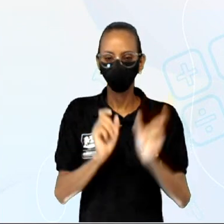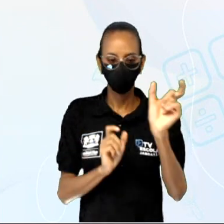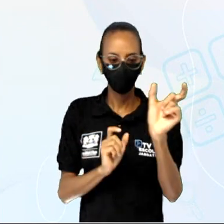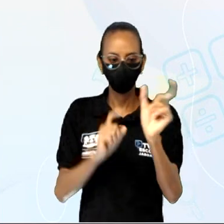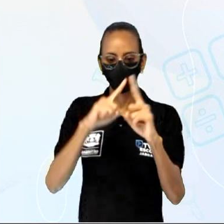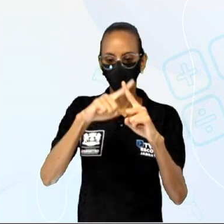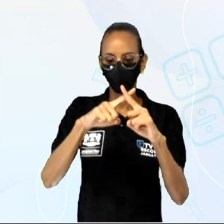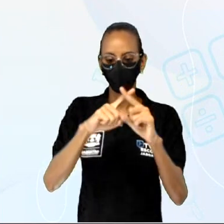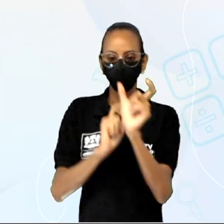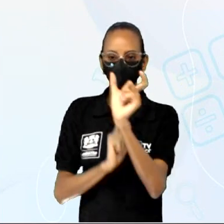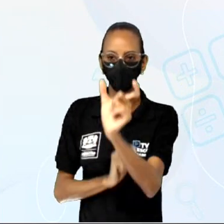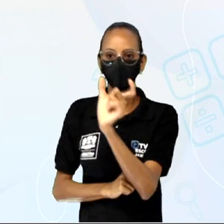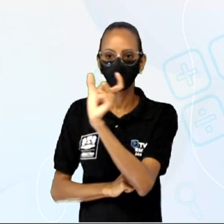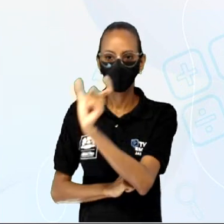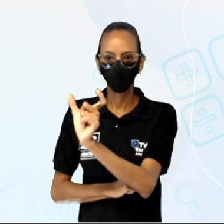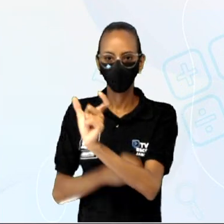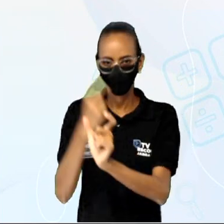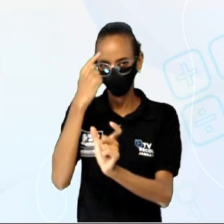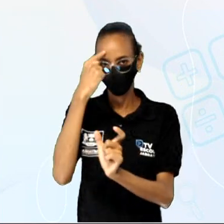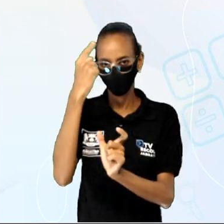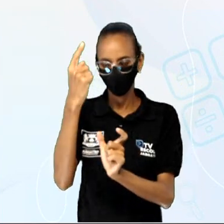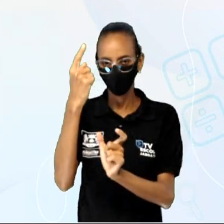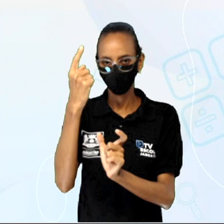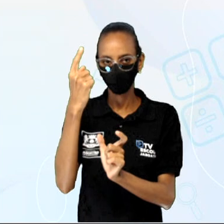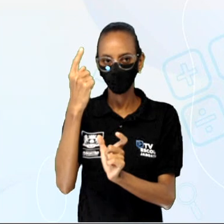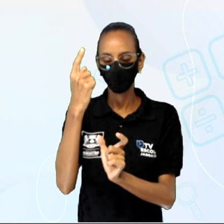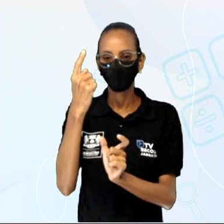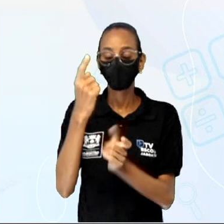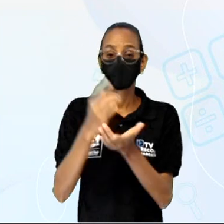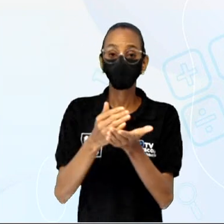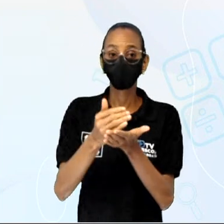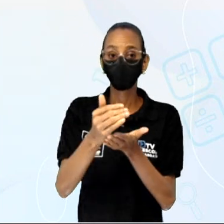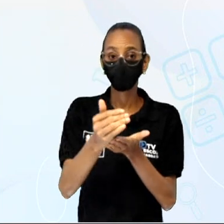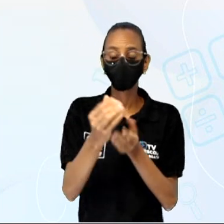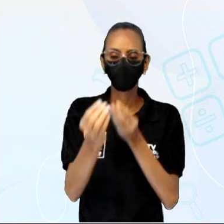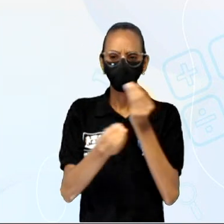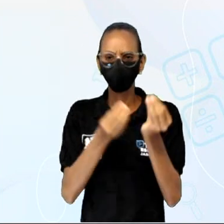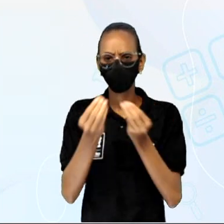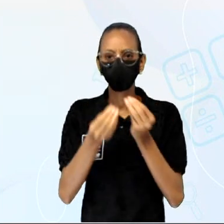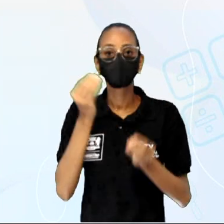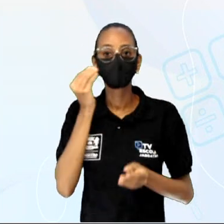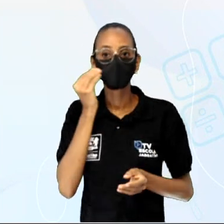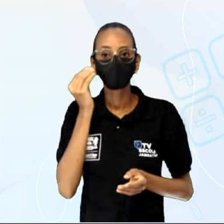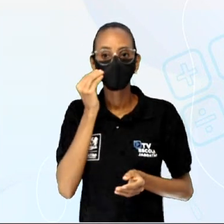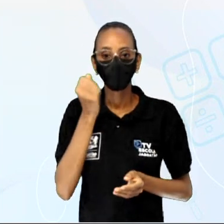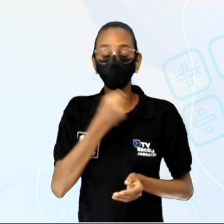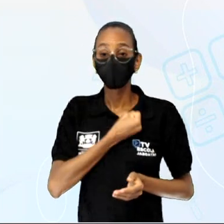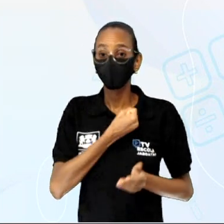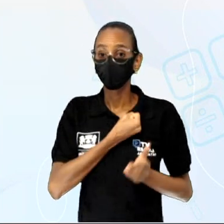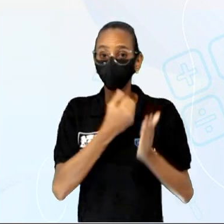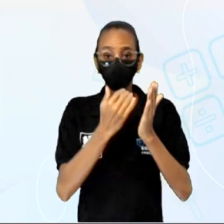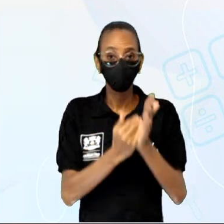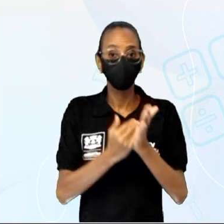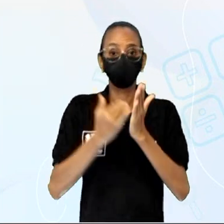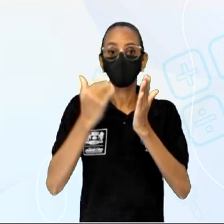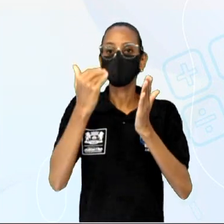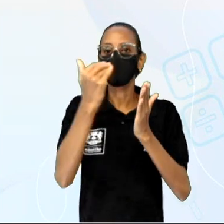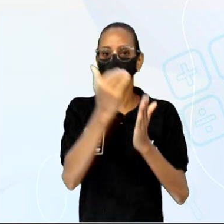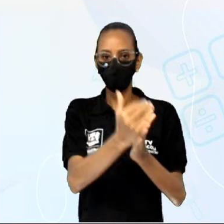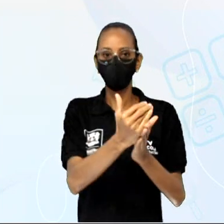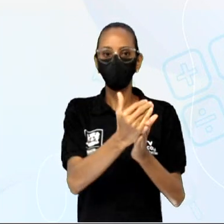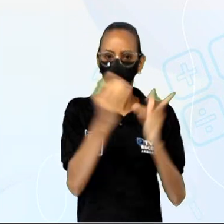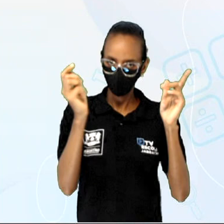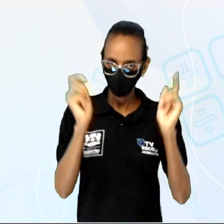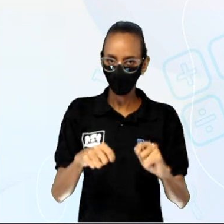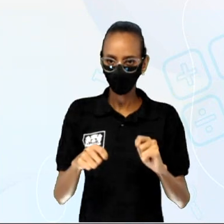essa multiplicação, tá certo? A nossa ideia principal é tentar fazer com que esse número seja o maior possível. Então,